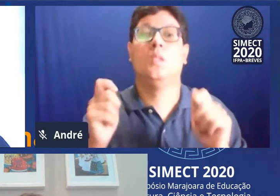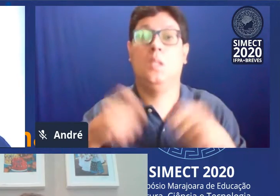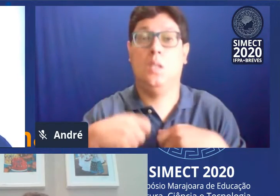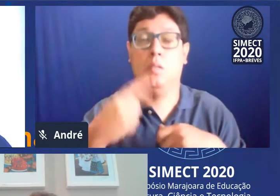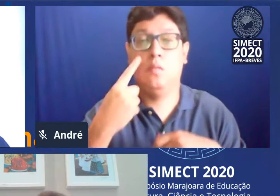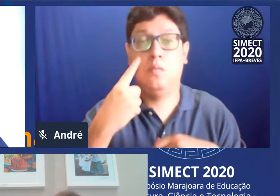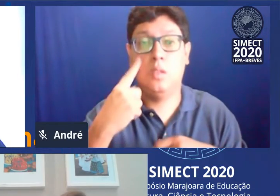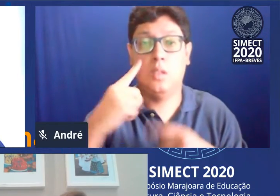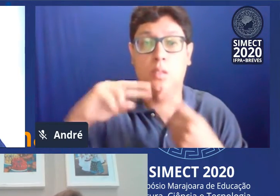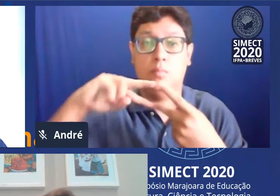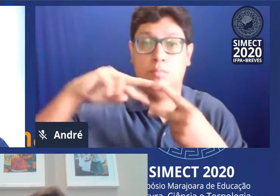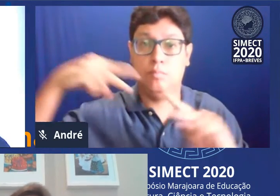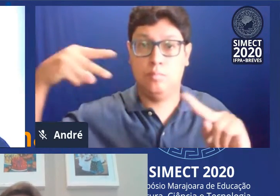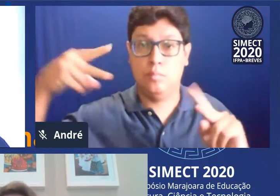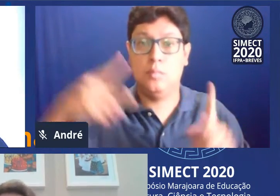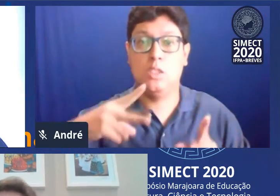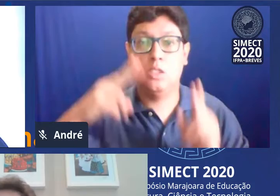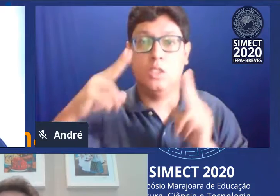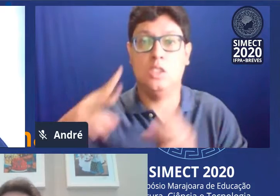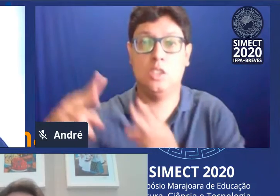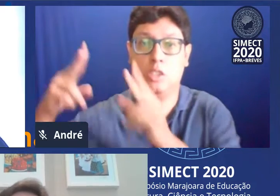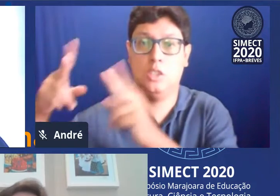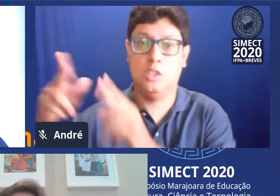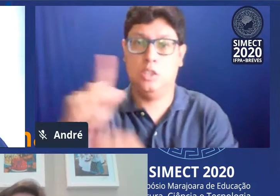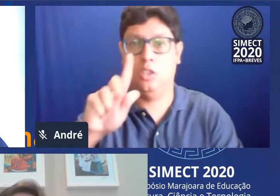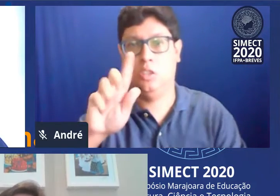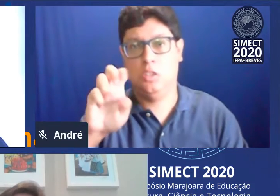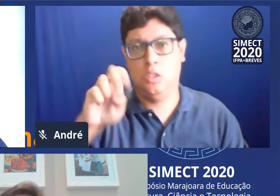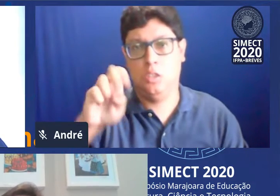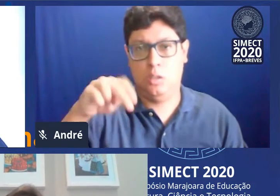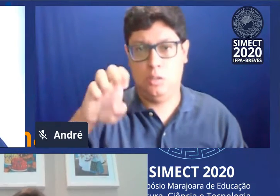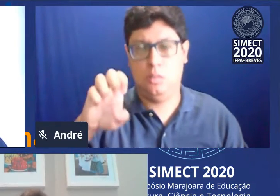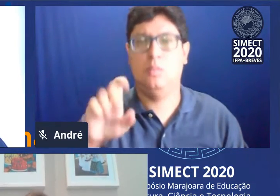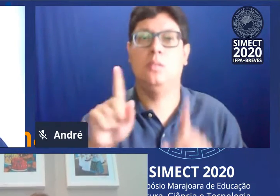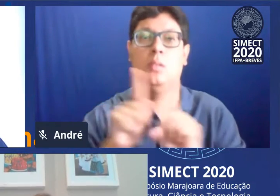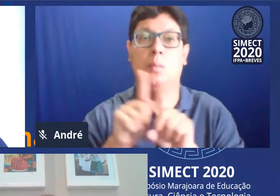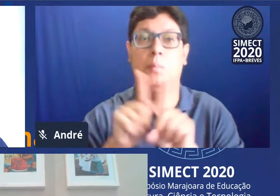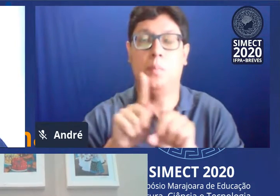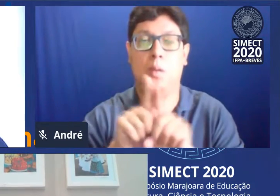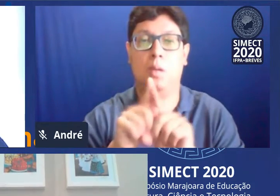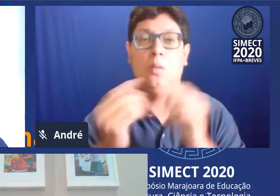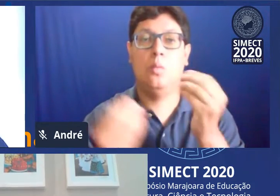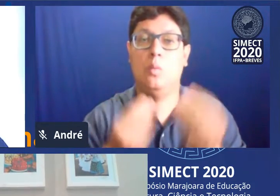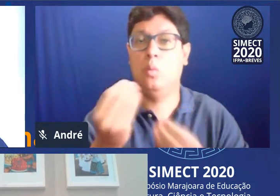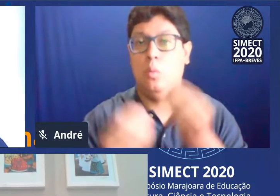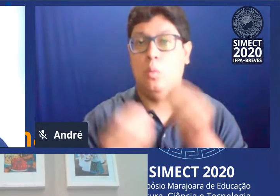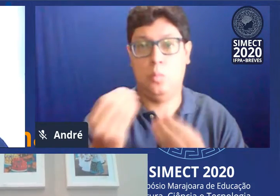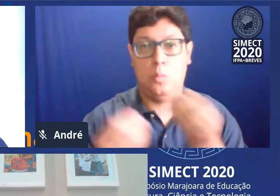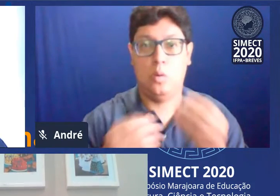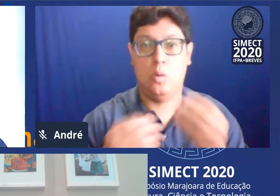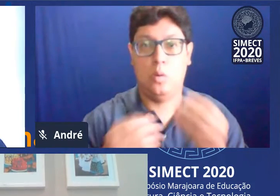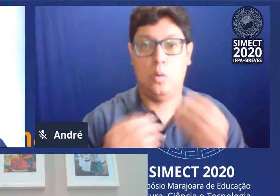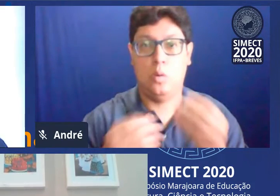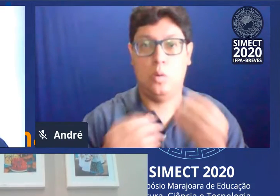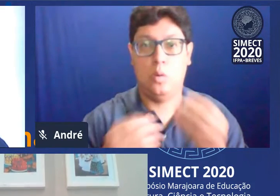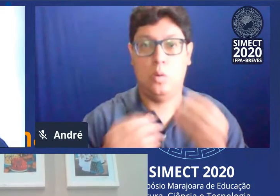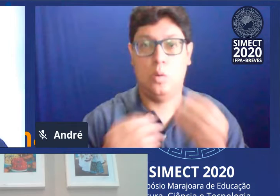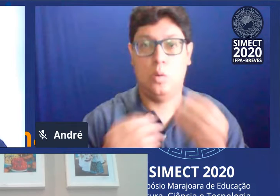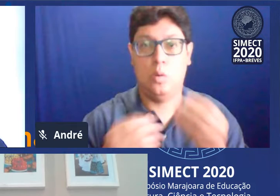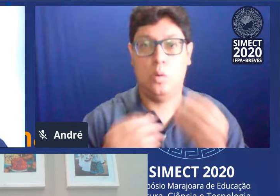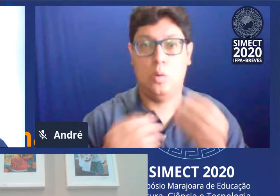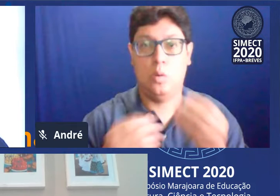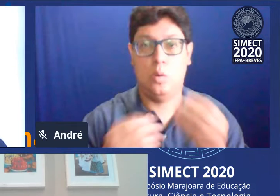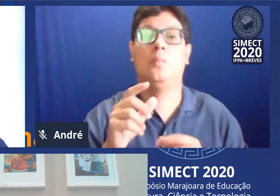mais ativados no momento da reprodução de uma espécie e fazer experimentos, né, para ativar os genes de defesa e verificar se eles